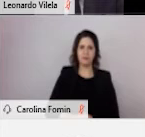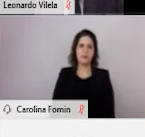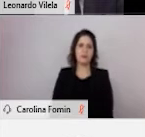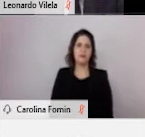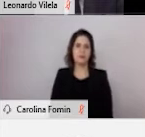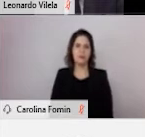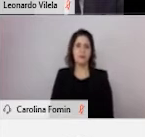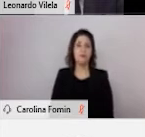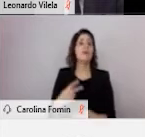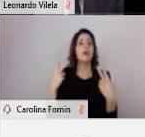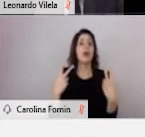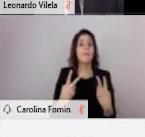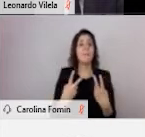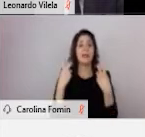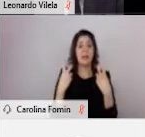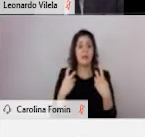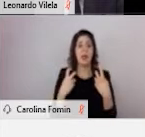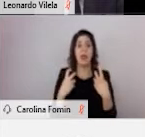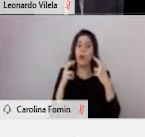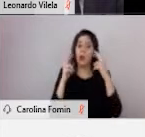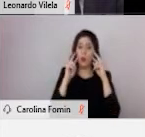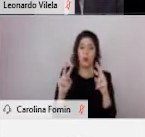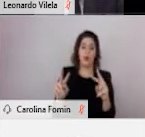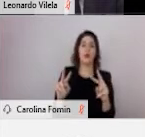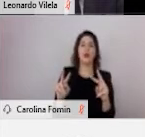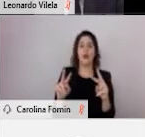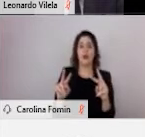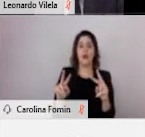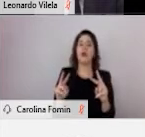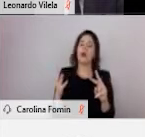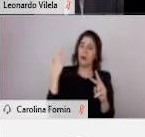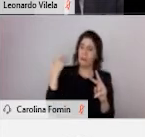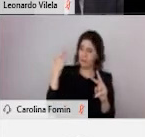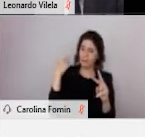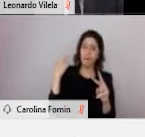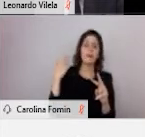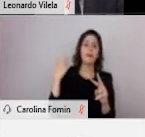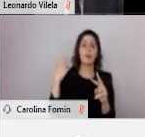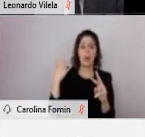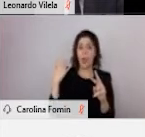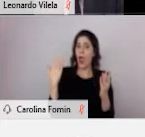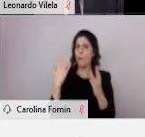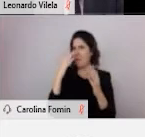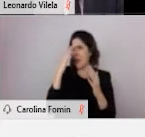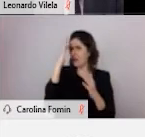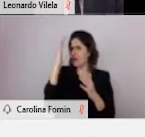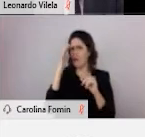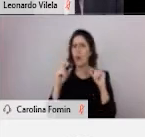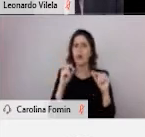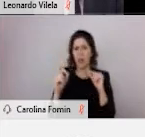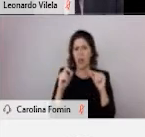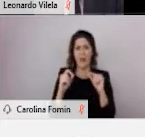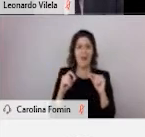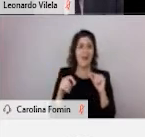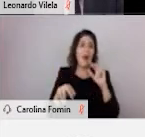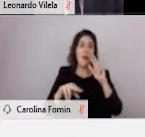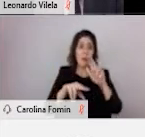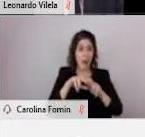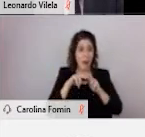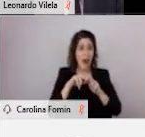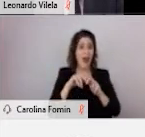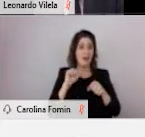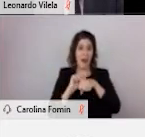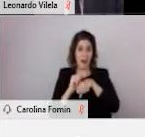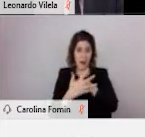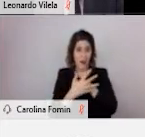Nós observamos aqui que, no primeiro momento, nós imaginávamos que a questão da pandemia